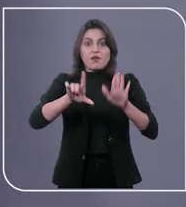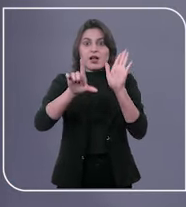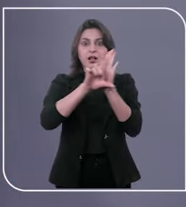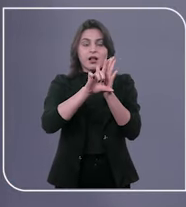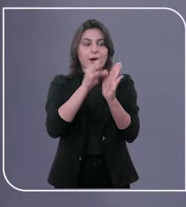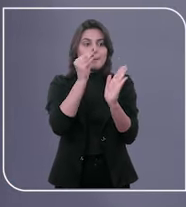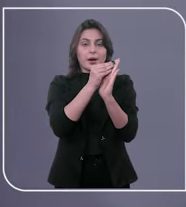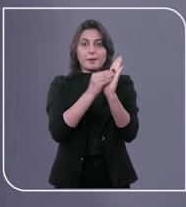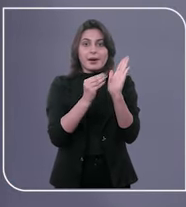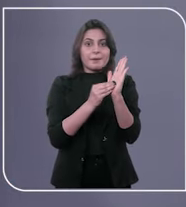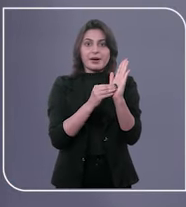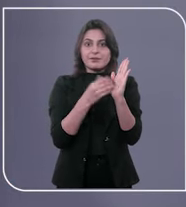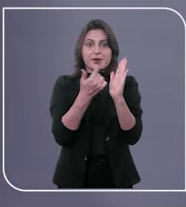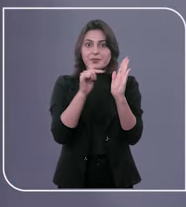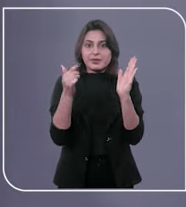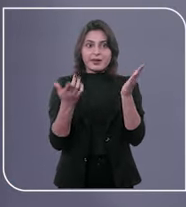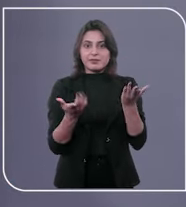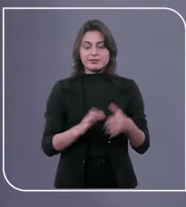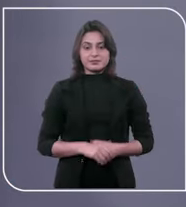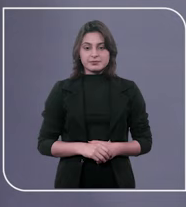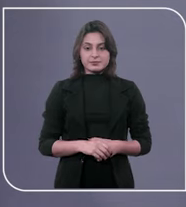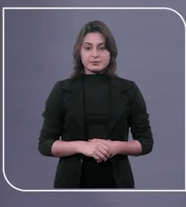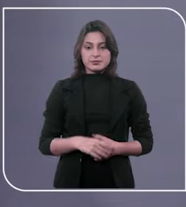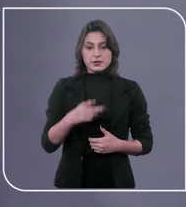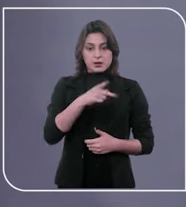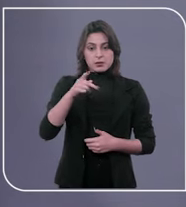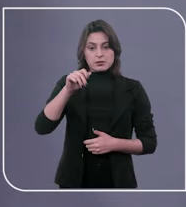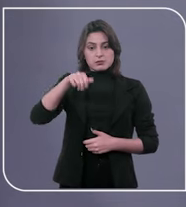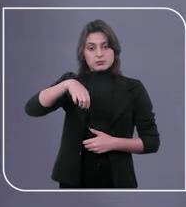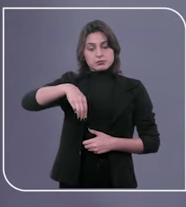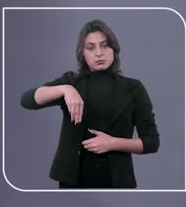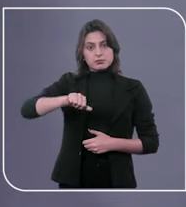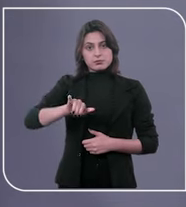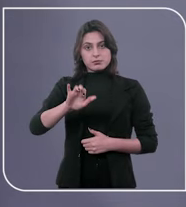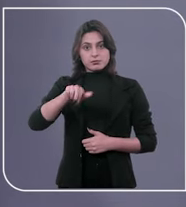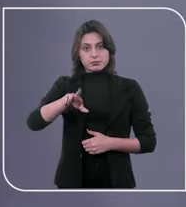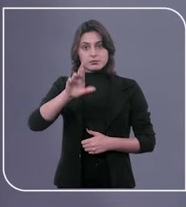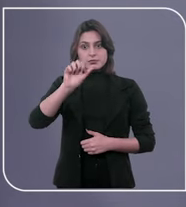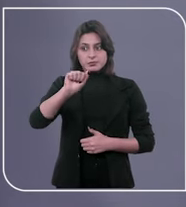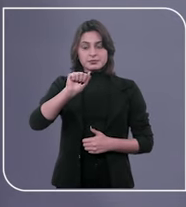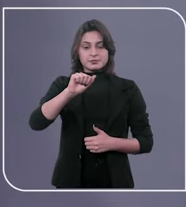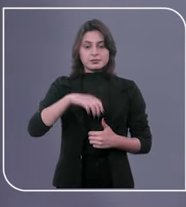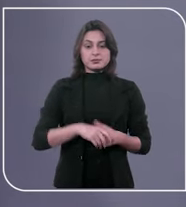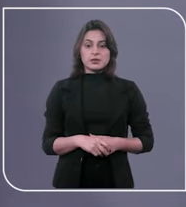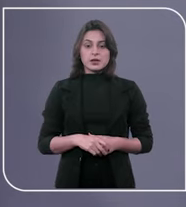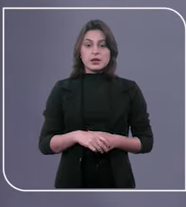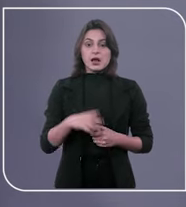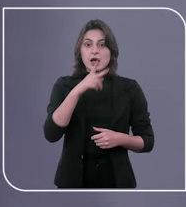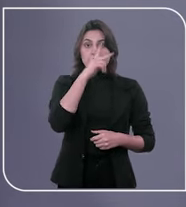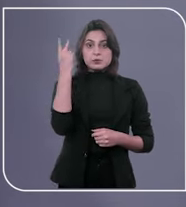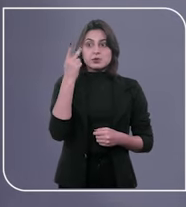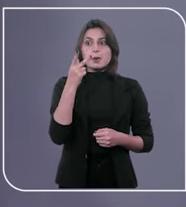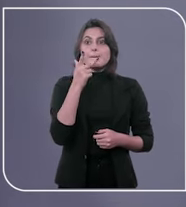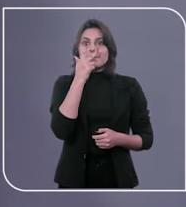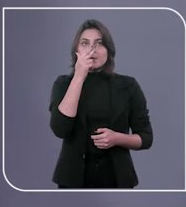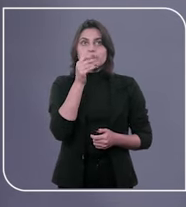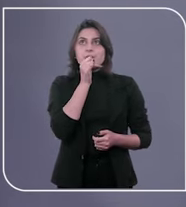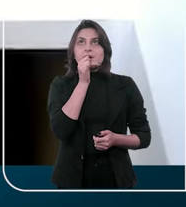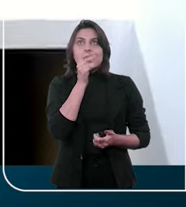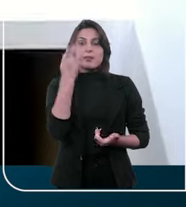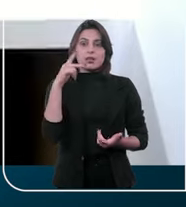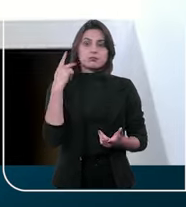Maiara, pessoas com foro por prerrogativa de função, como por exemplo os parlamentares, podem ir ao júri popular? em alguma